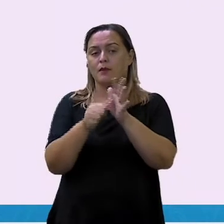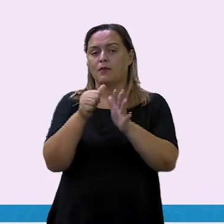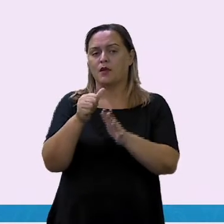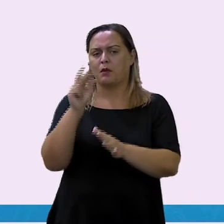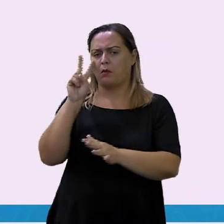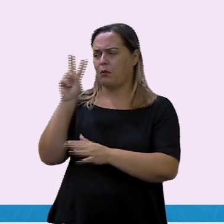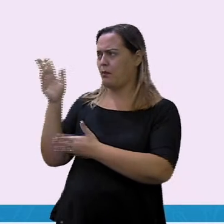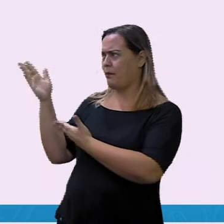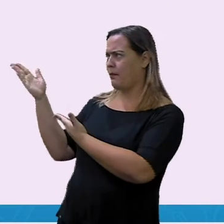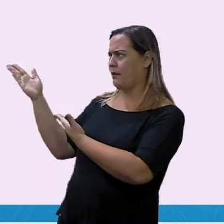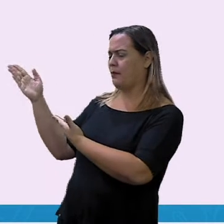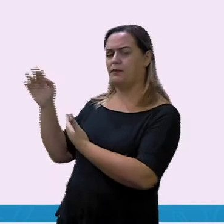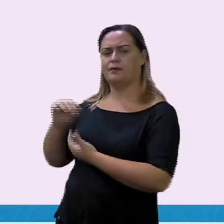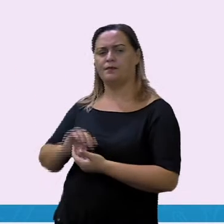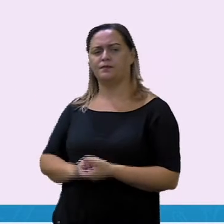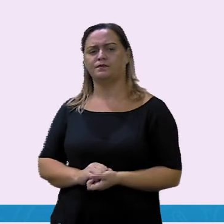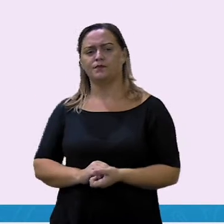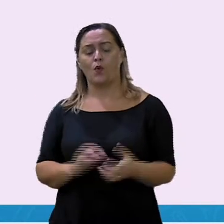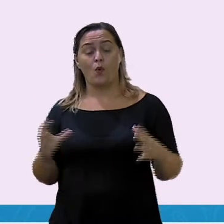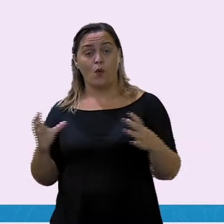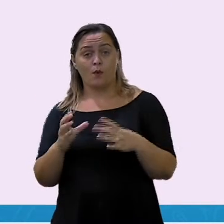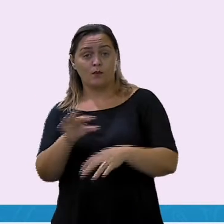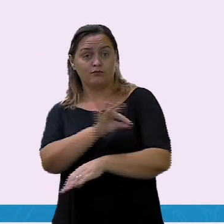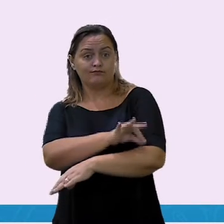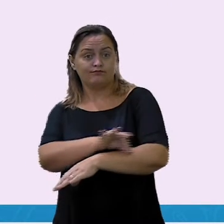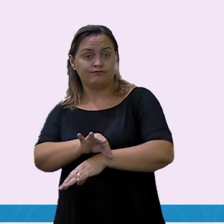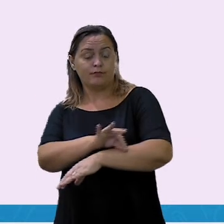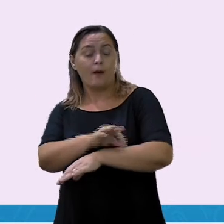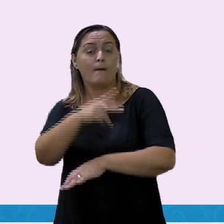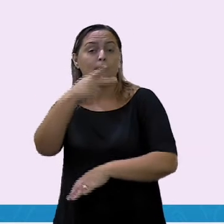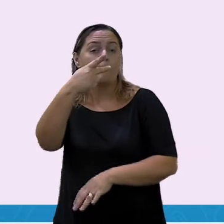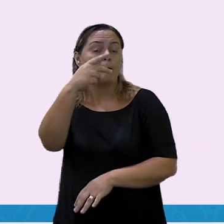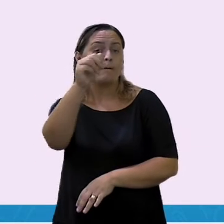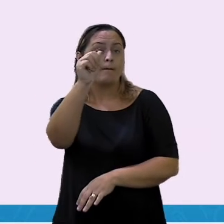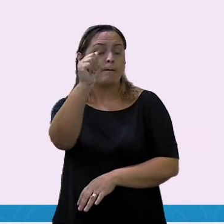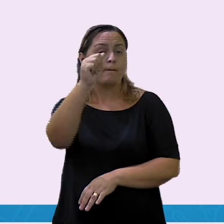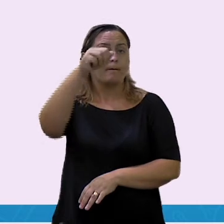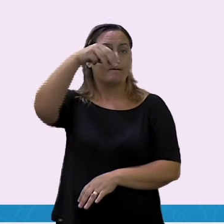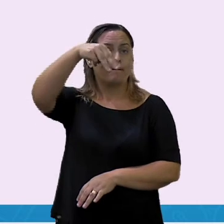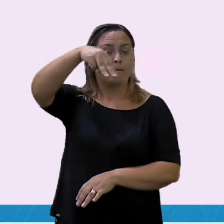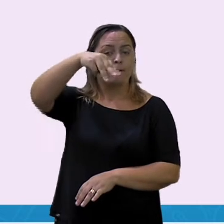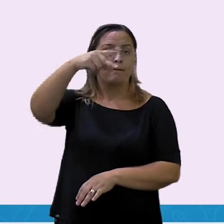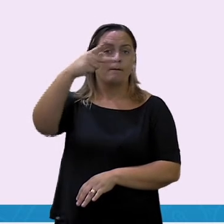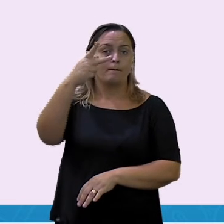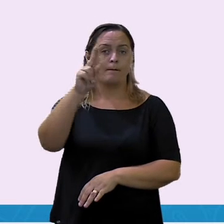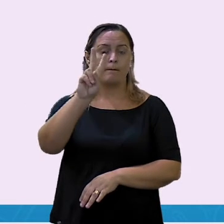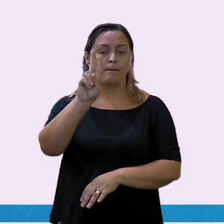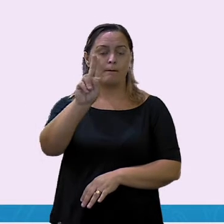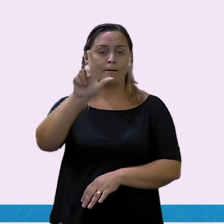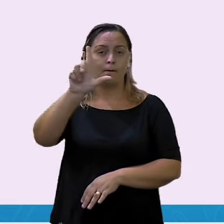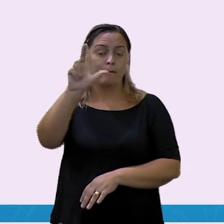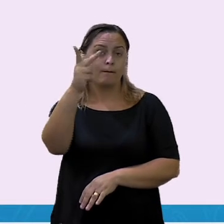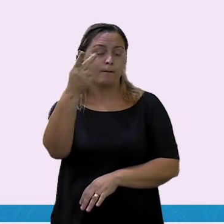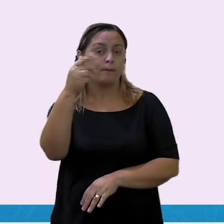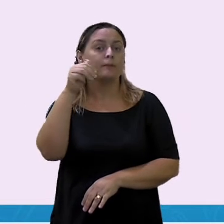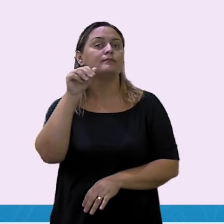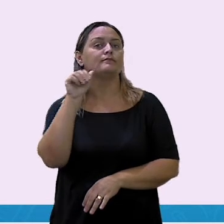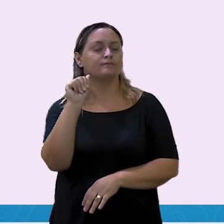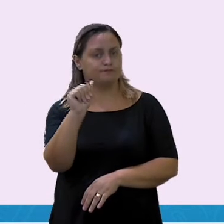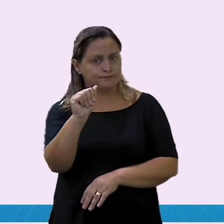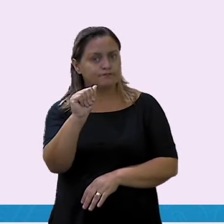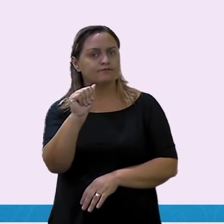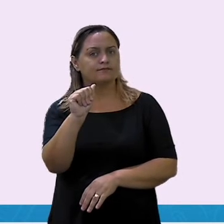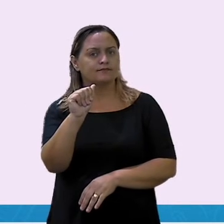Pampulha. Das maiores obras dele foi o complexo arquitetônico da Pampulha, como eu disse, que foi encomendado